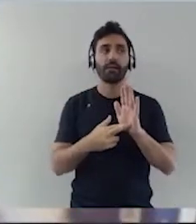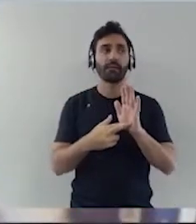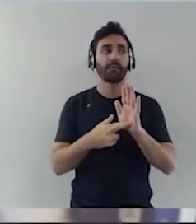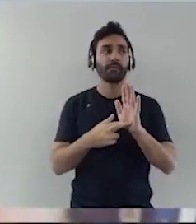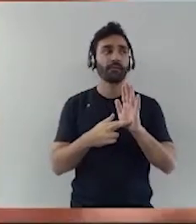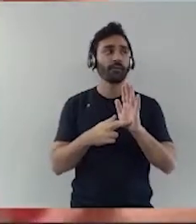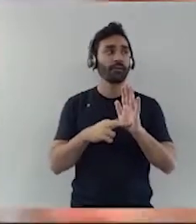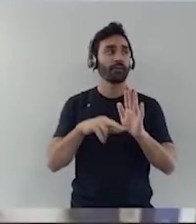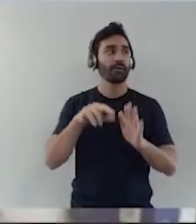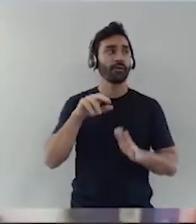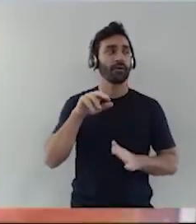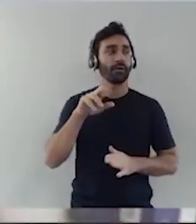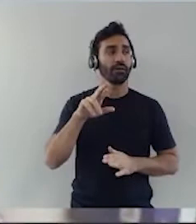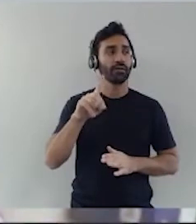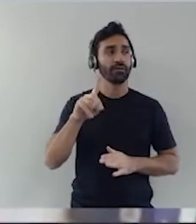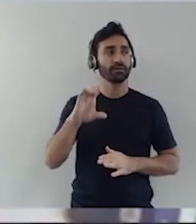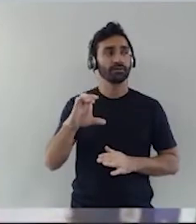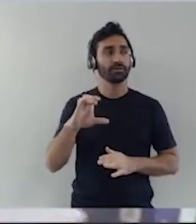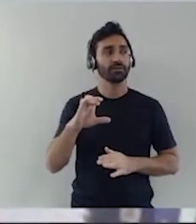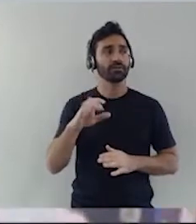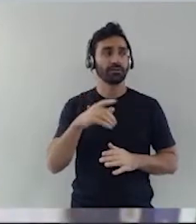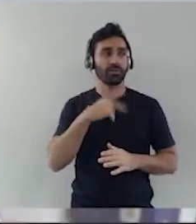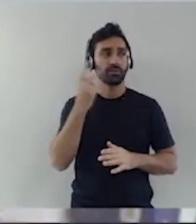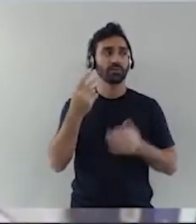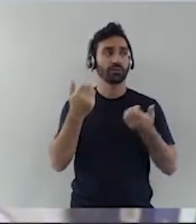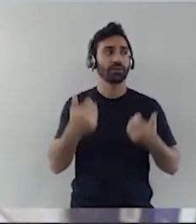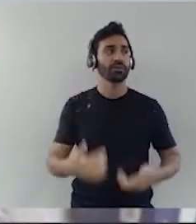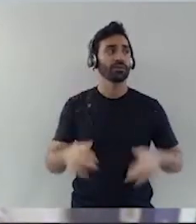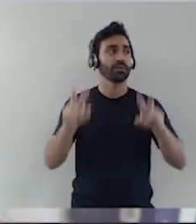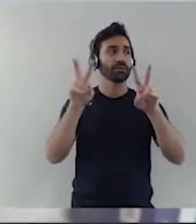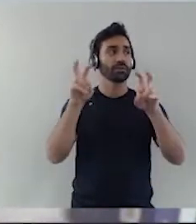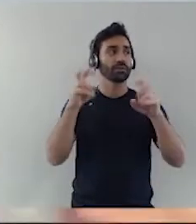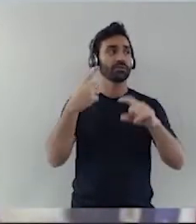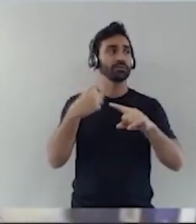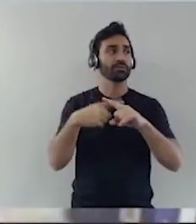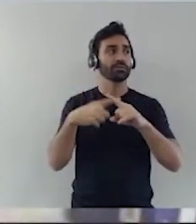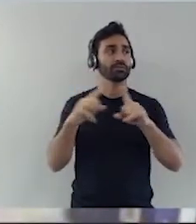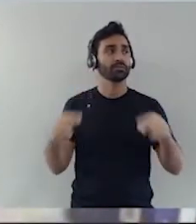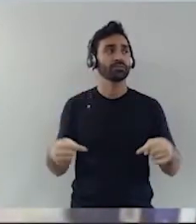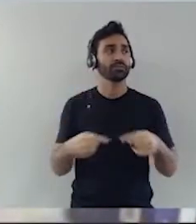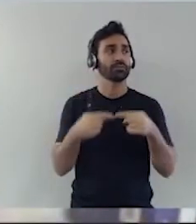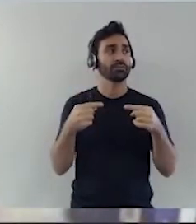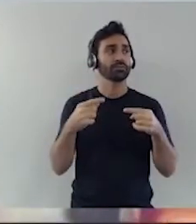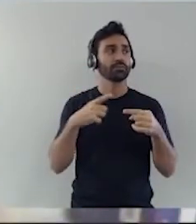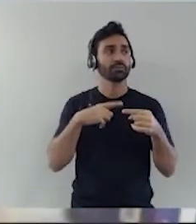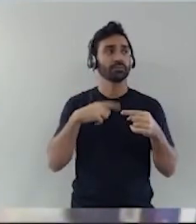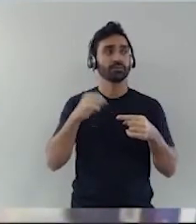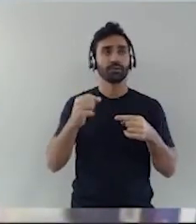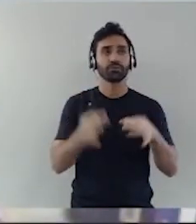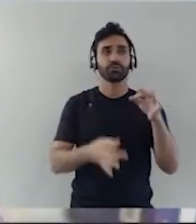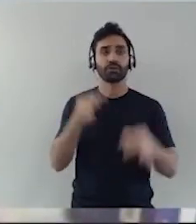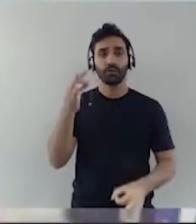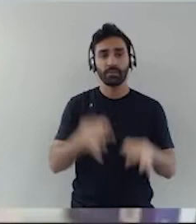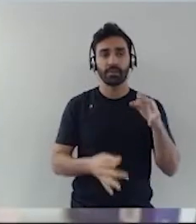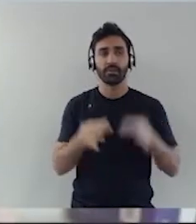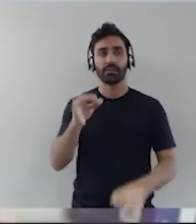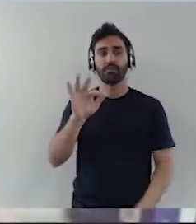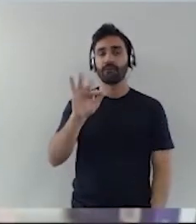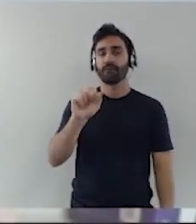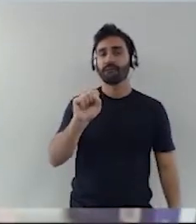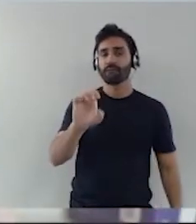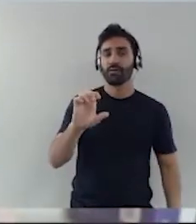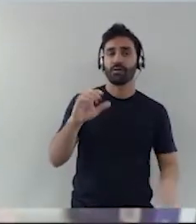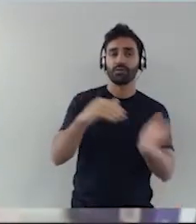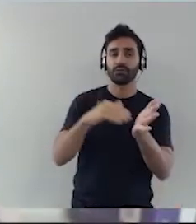pela URDC. Eu digo entre aspas porque elas são repetidas do pregão, né? A inversão de fase de julgamento, a fase recursal única ao